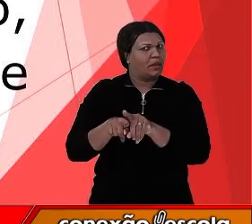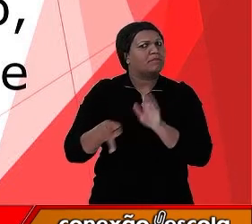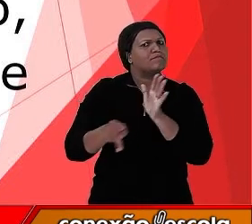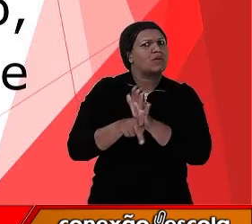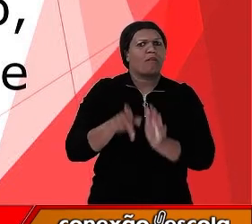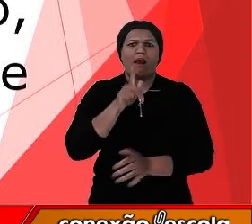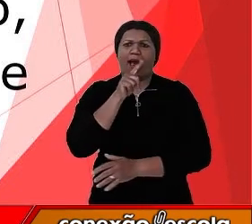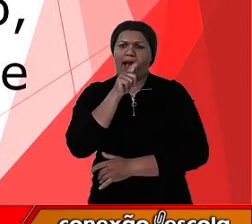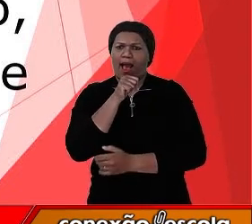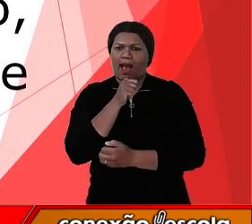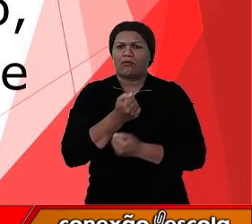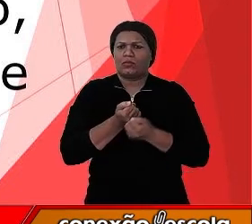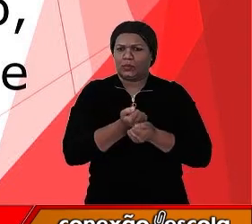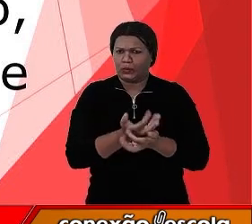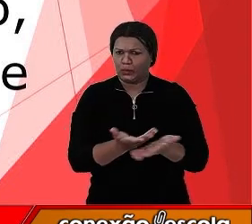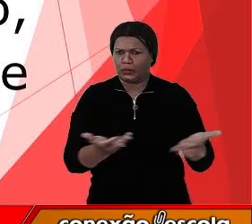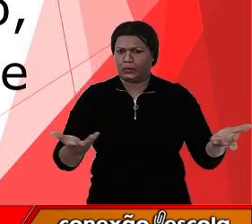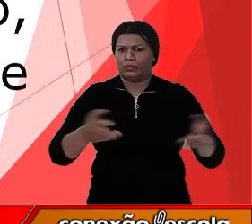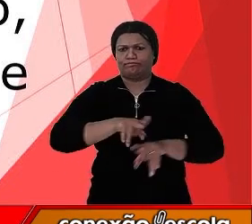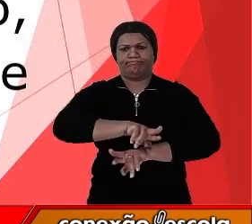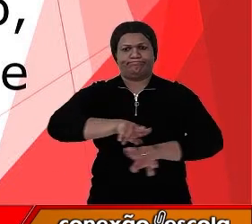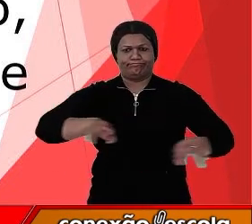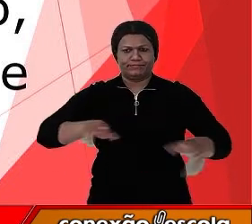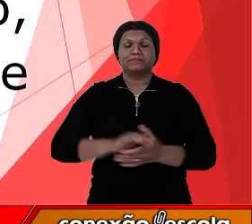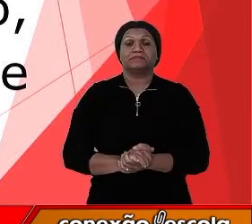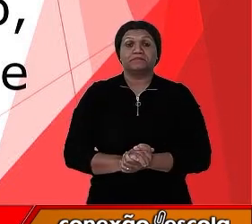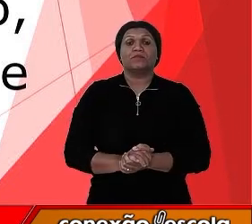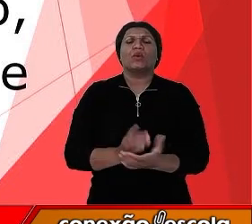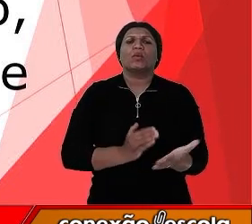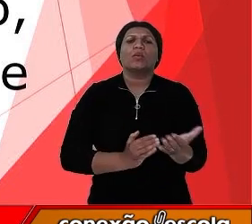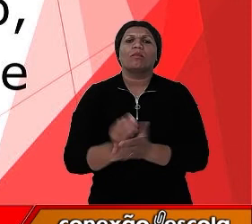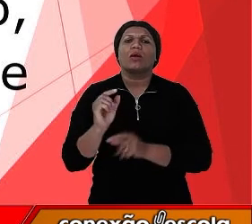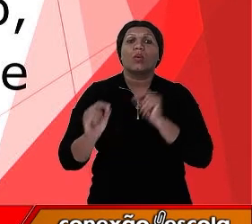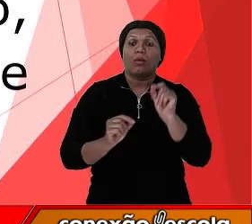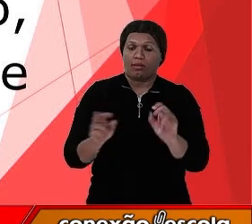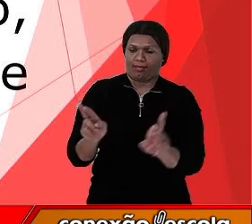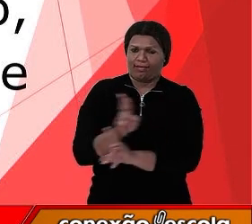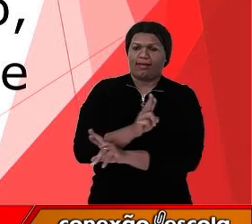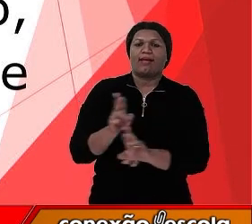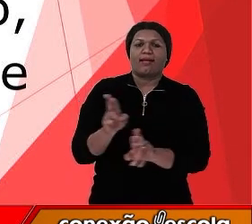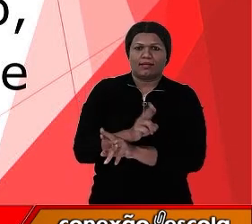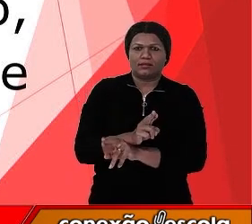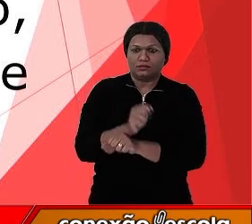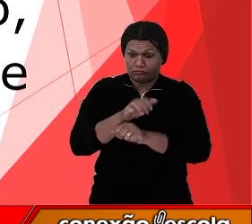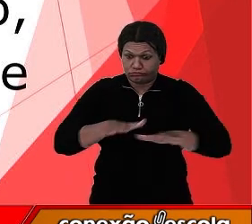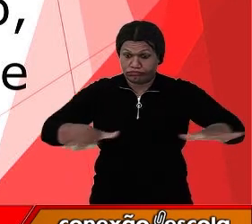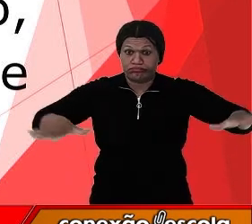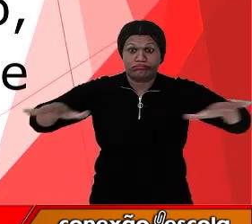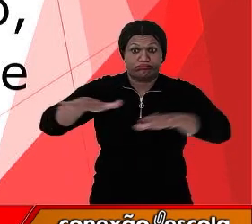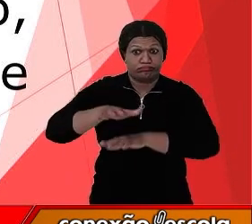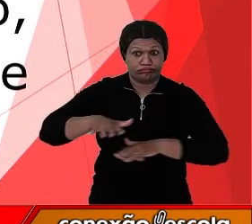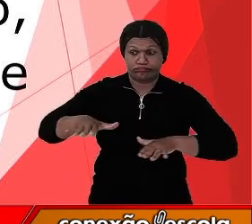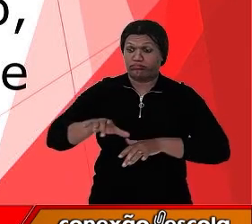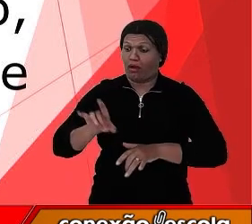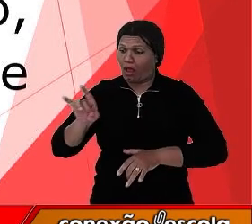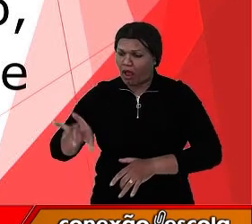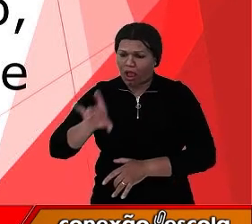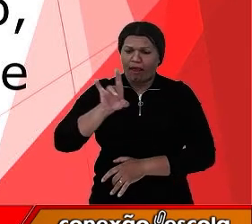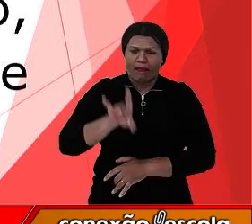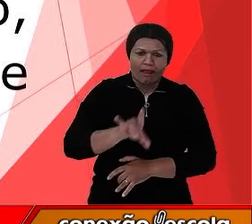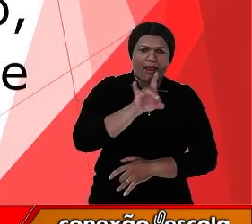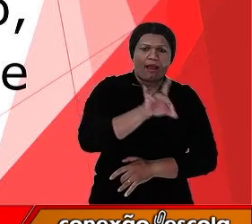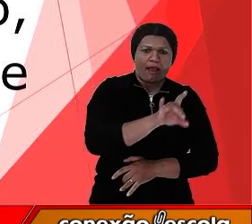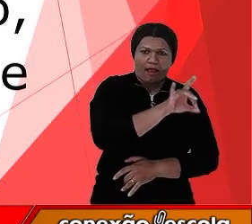hidrografia a partir então da relação na paisagem entre esses elementos ele vai